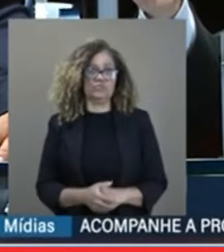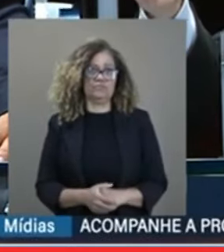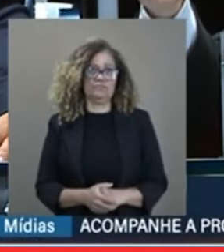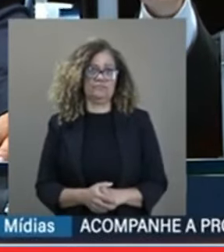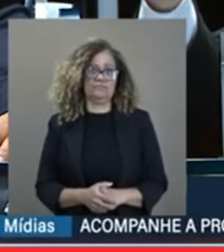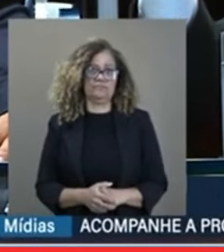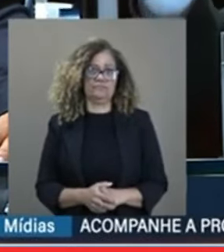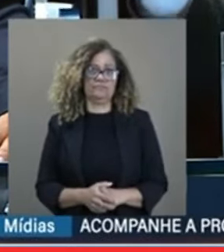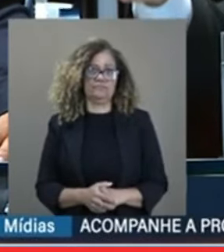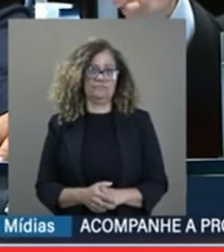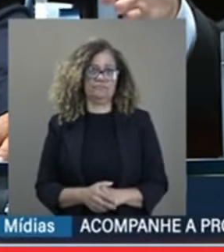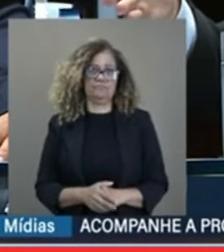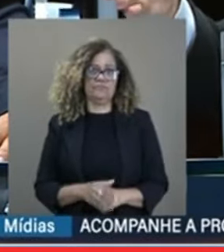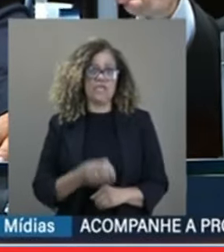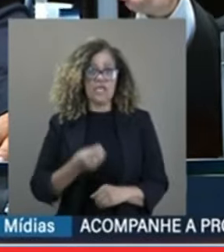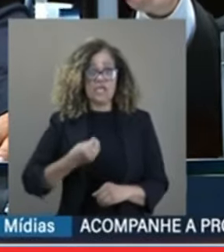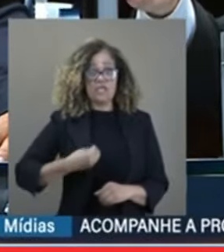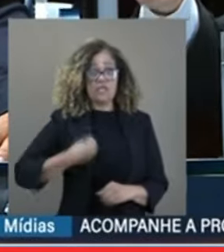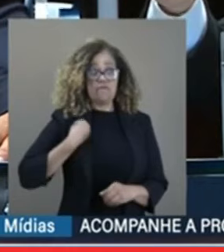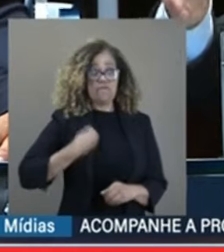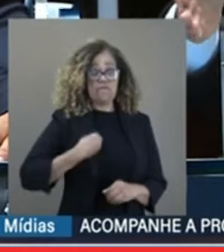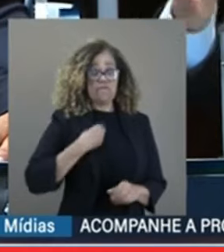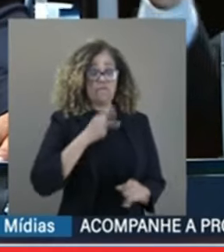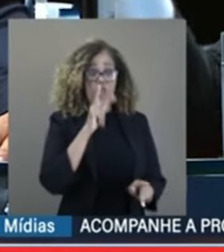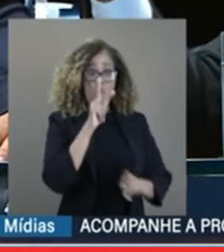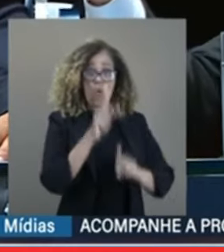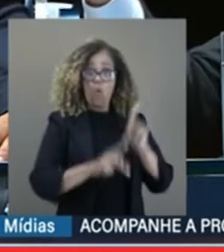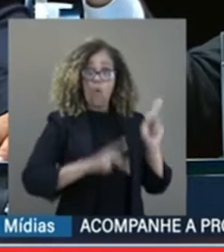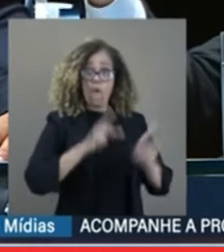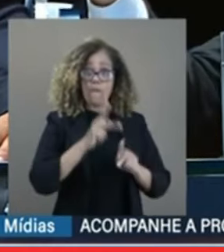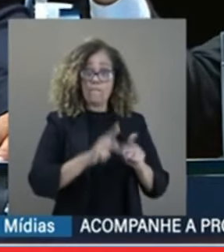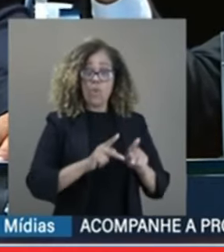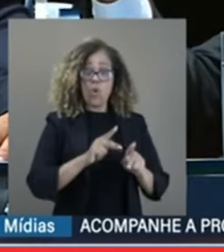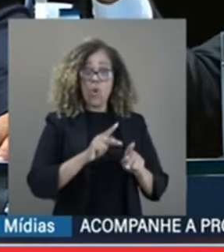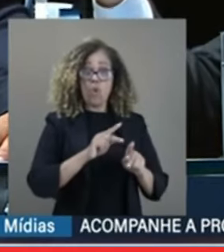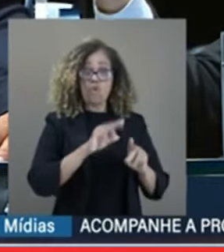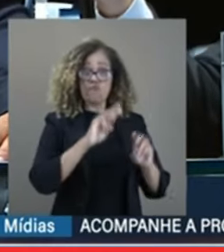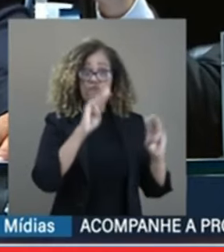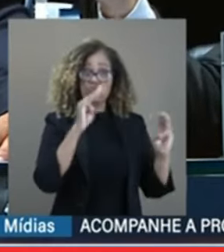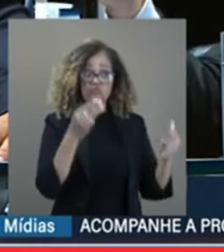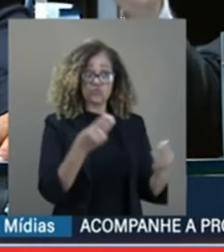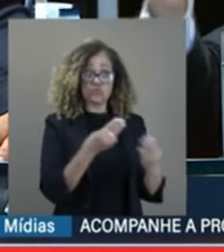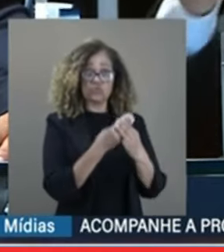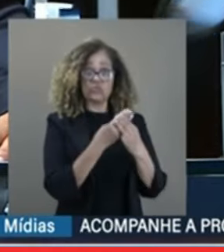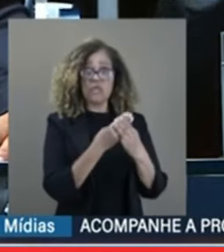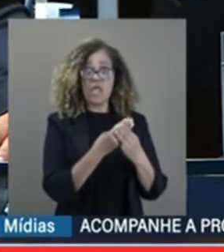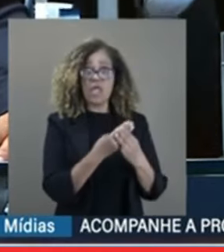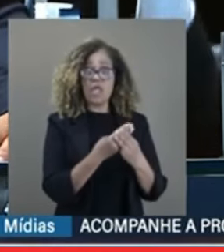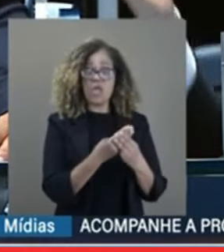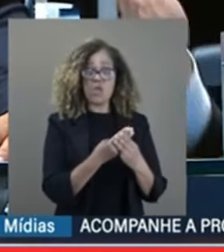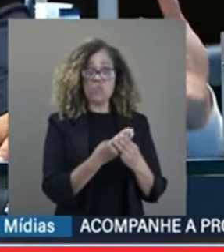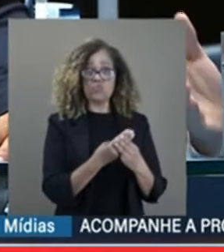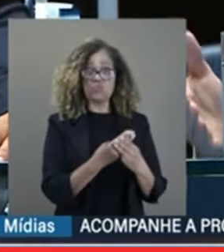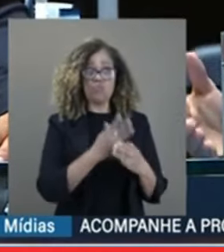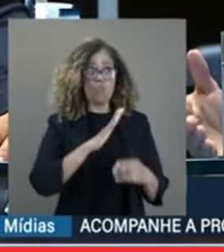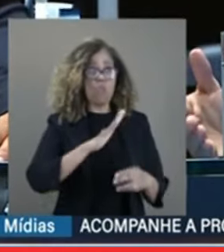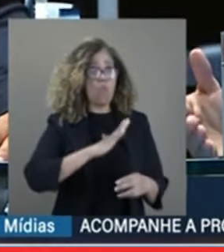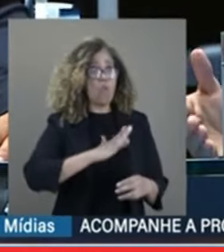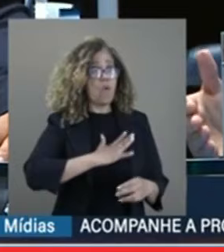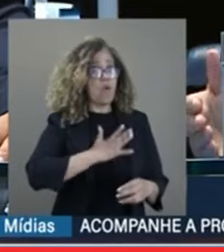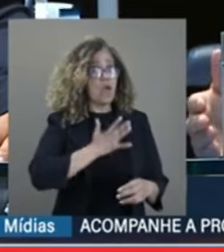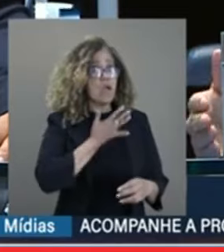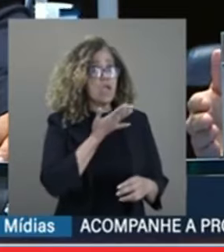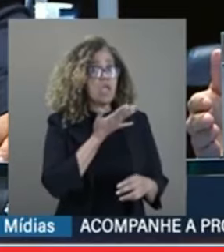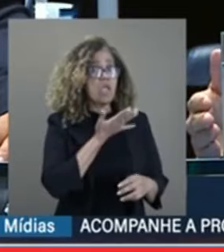si, mas esclarecer um pouco, em especial, a comparação com o Holocausto. Essa é a tentativa de alguns interlocutores, mas Lula ainda